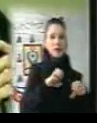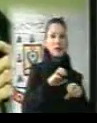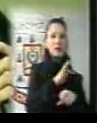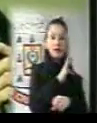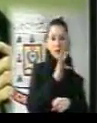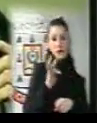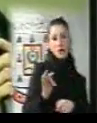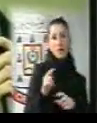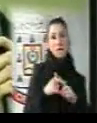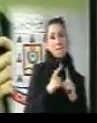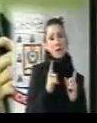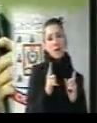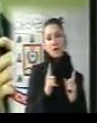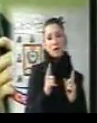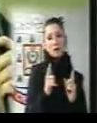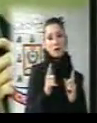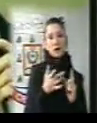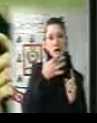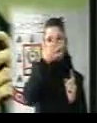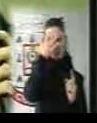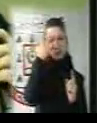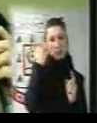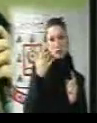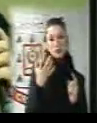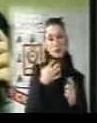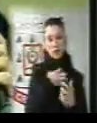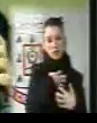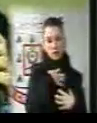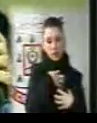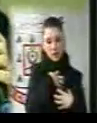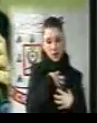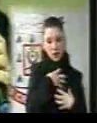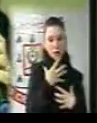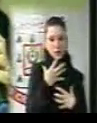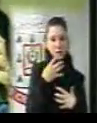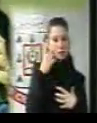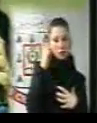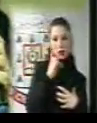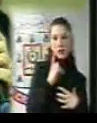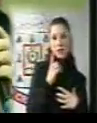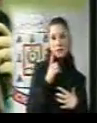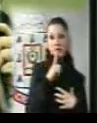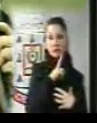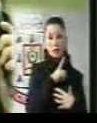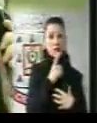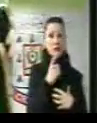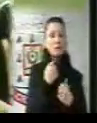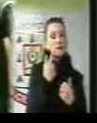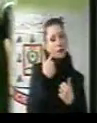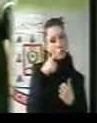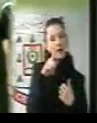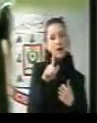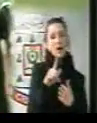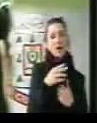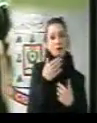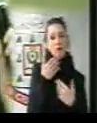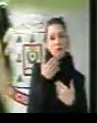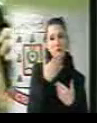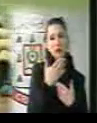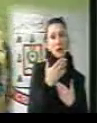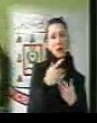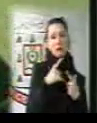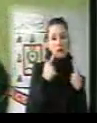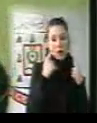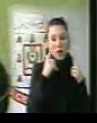dado impede das pessoas que se sentam lesadas e que se acham no direito da indenização, que entre, né, com